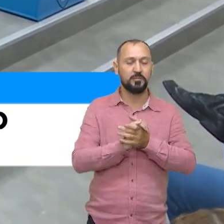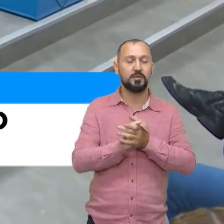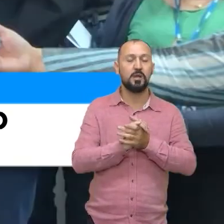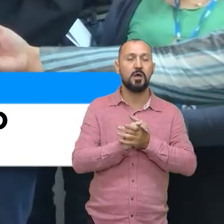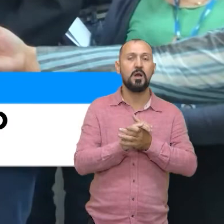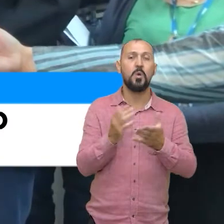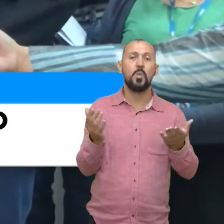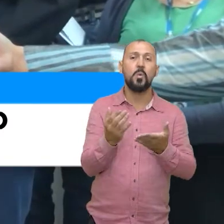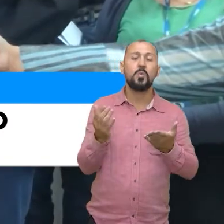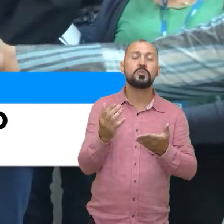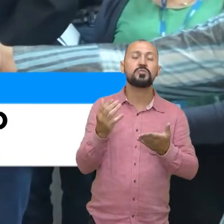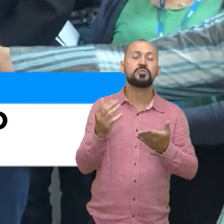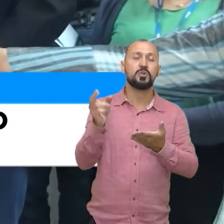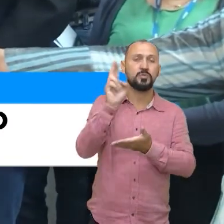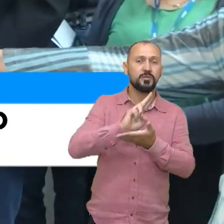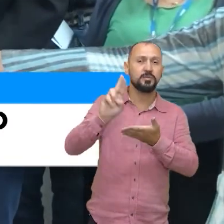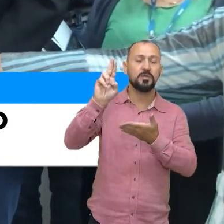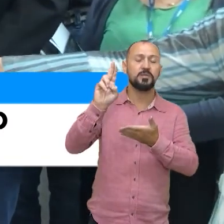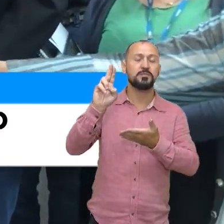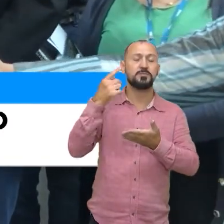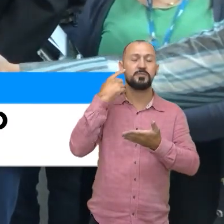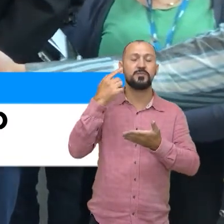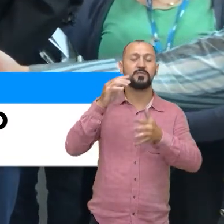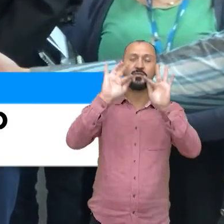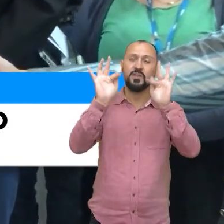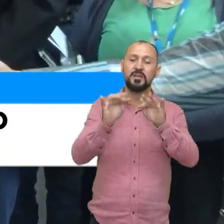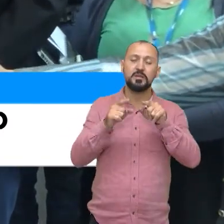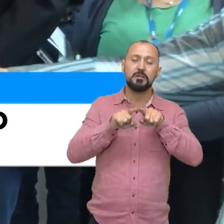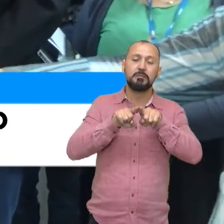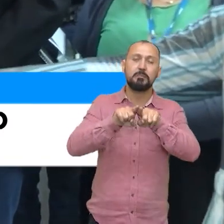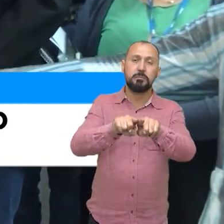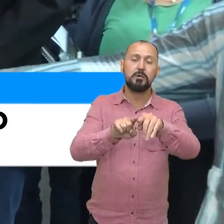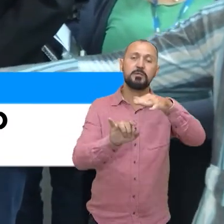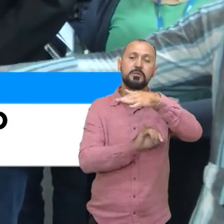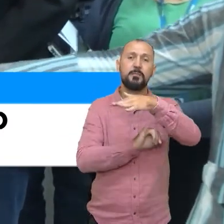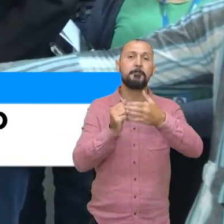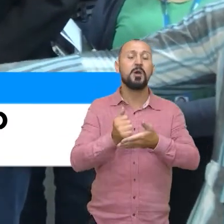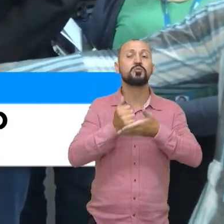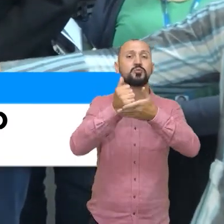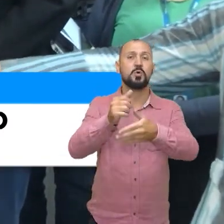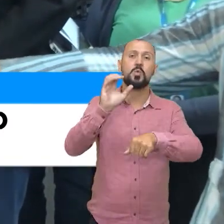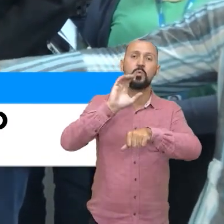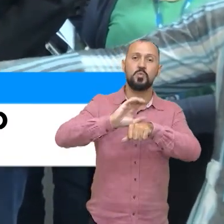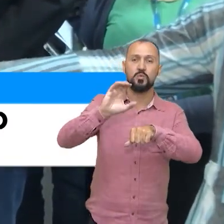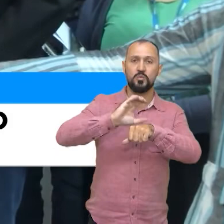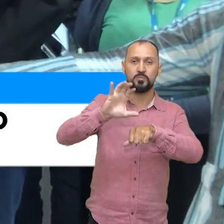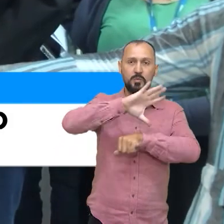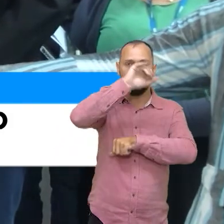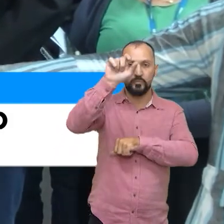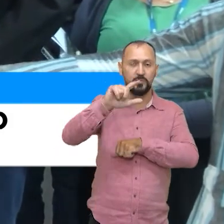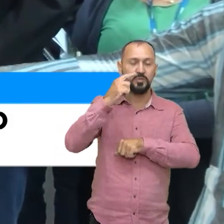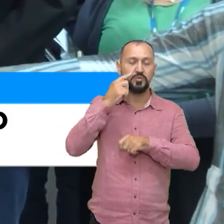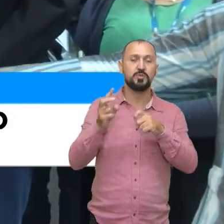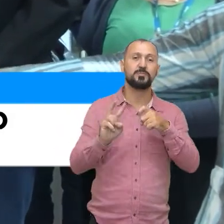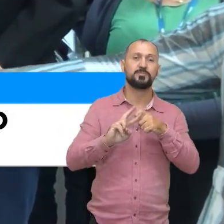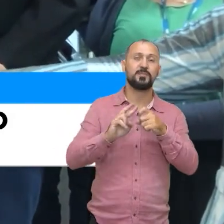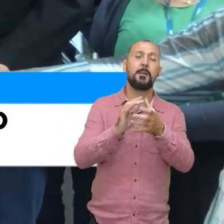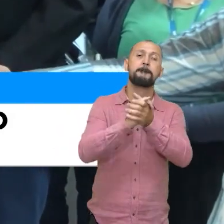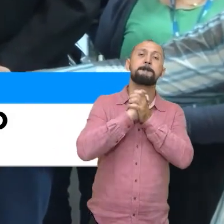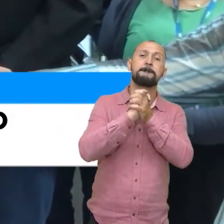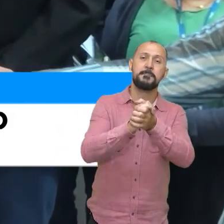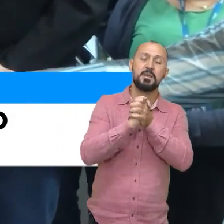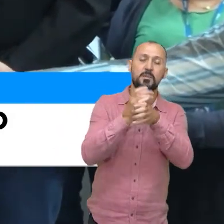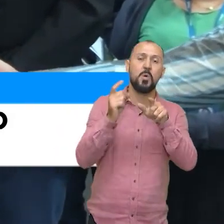estado. A universidade fica feliz por essa parceria de várias instituições em prol do novo curso para Mato Grosso do Sul, que é o